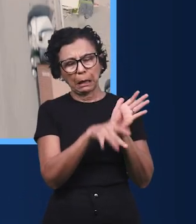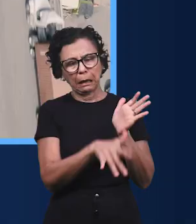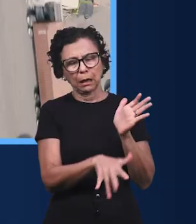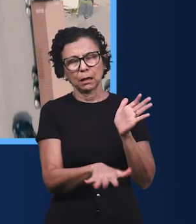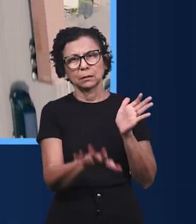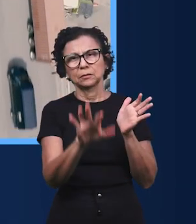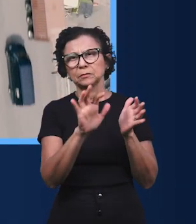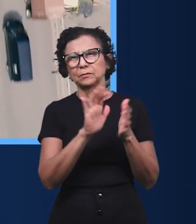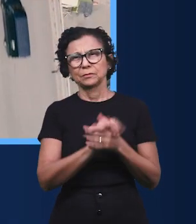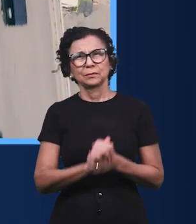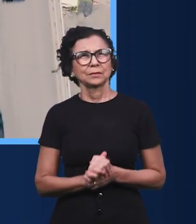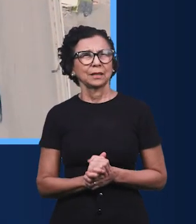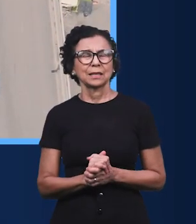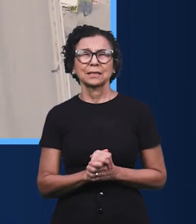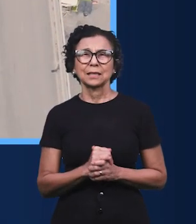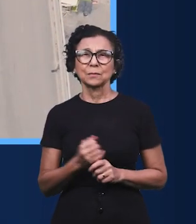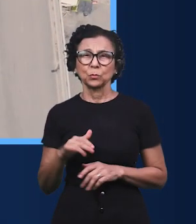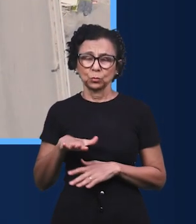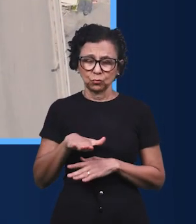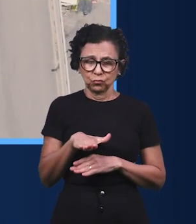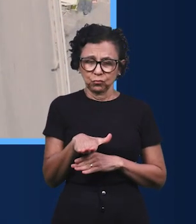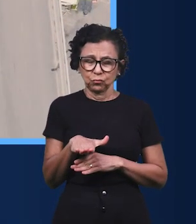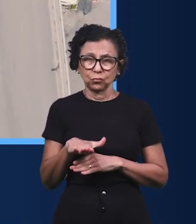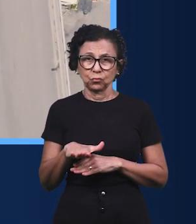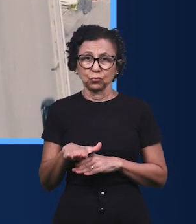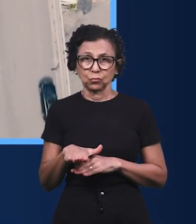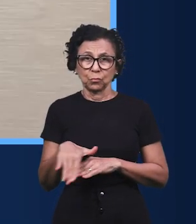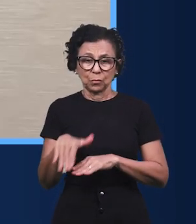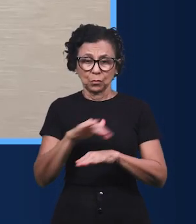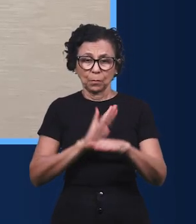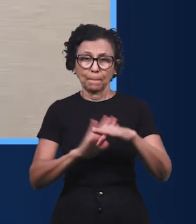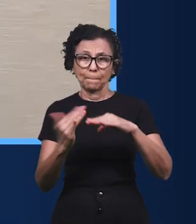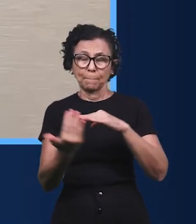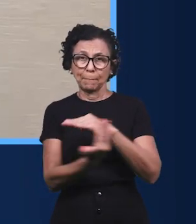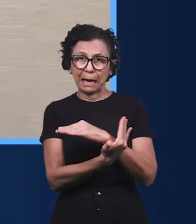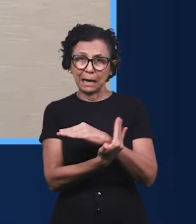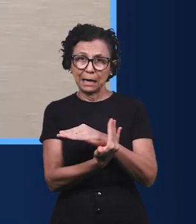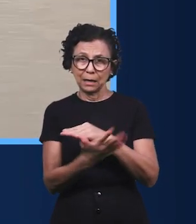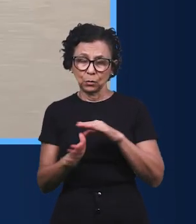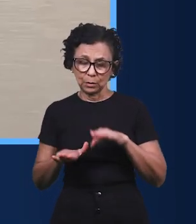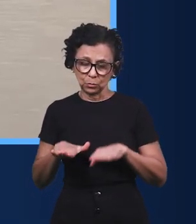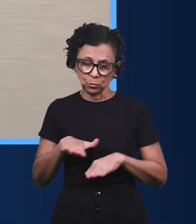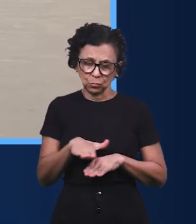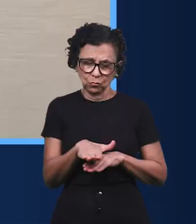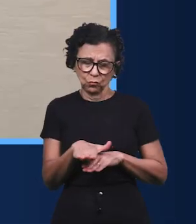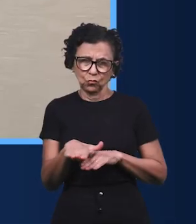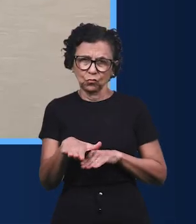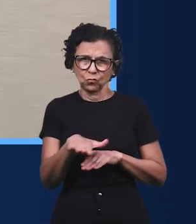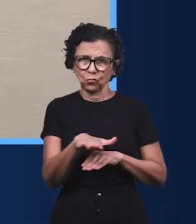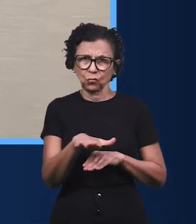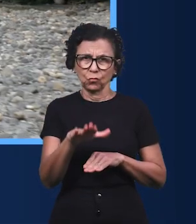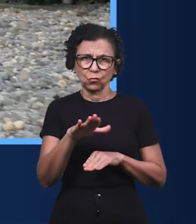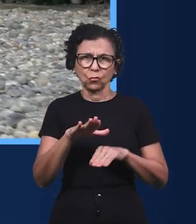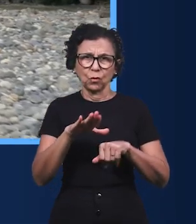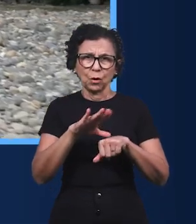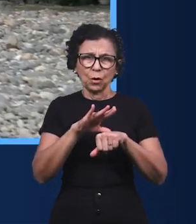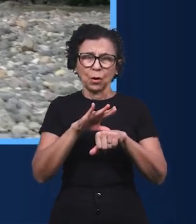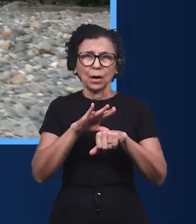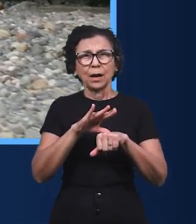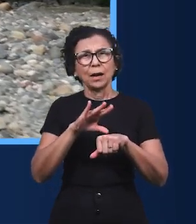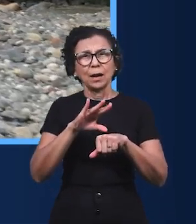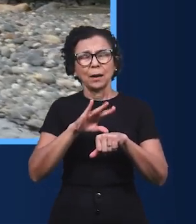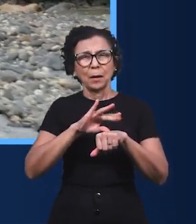seja, muito calçamento, muito asfalto, problemas de assoreamento dos rios, que é quando